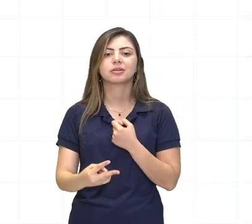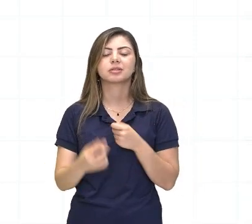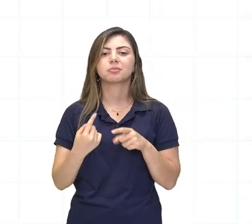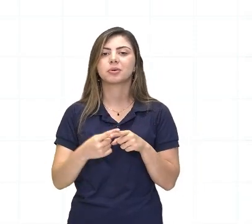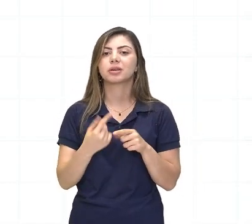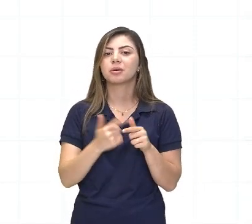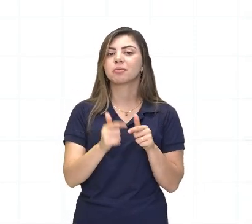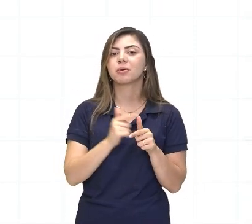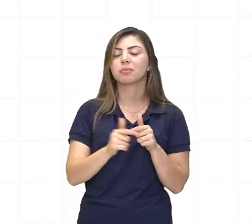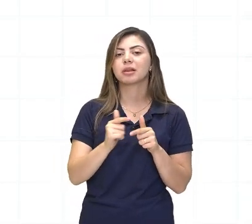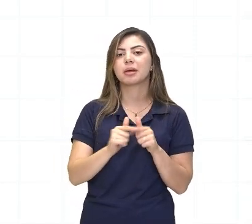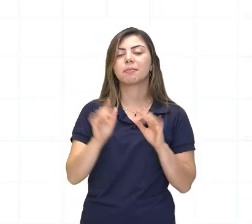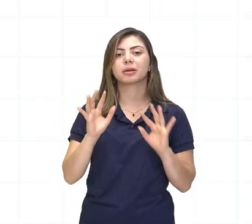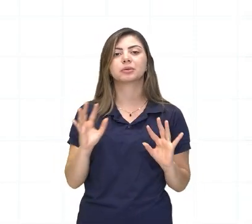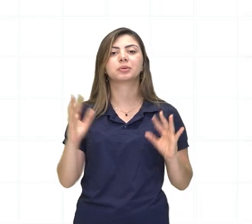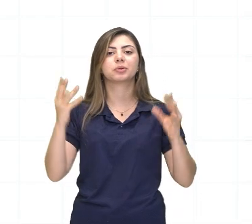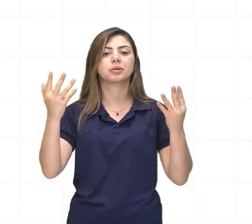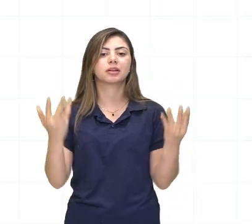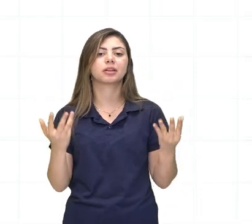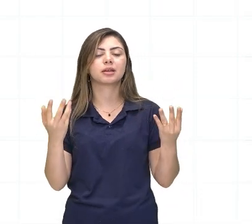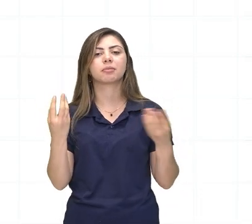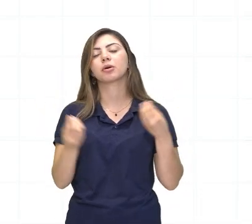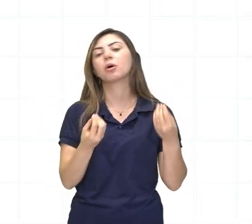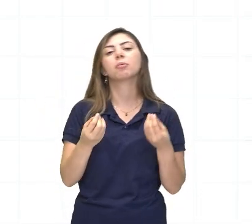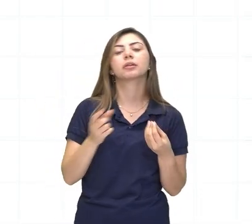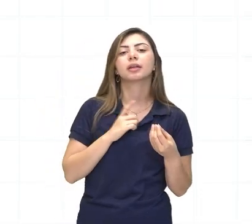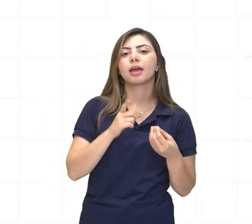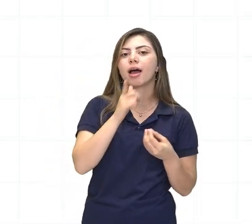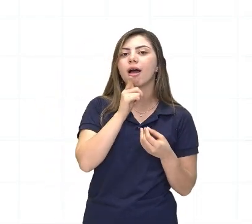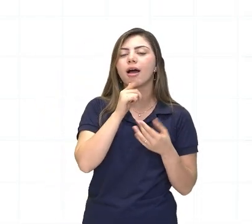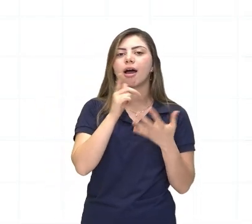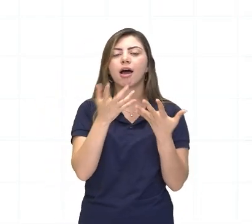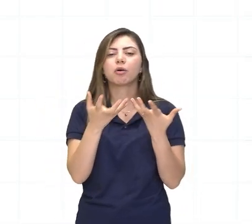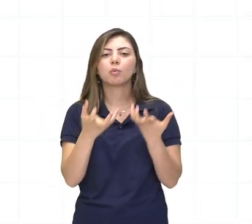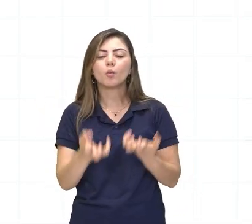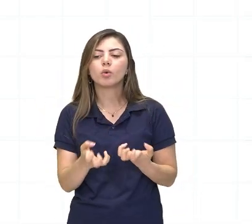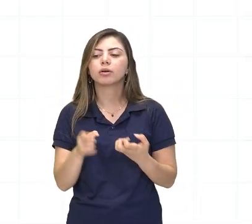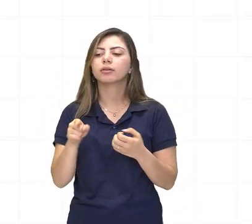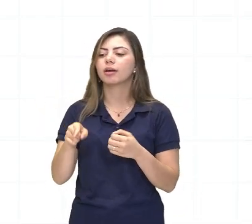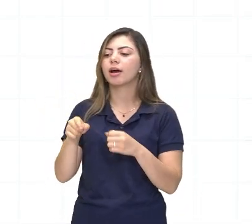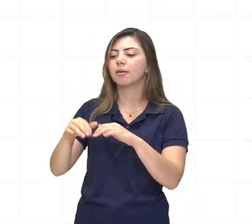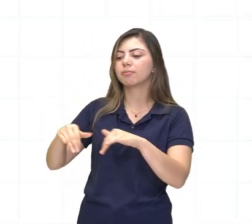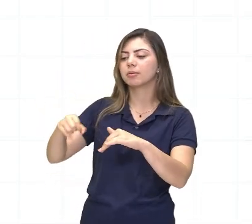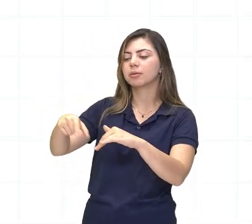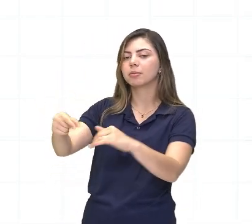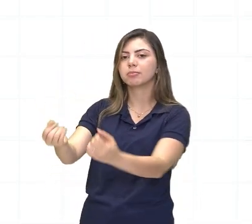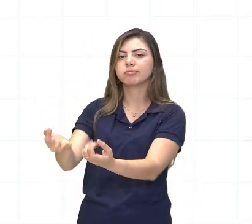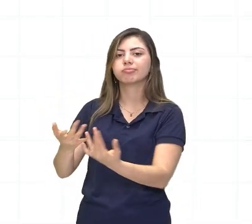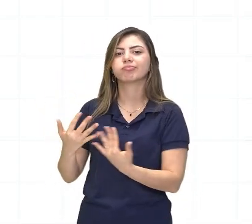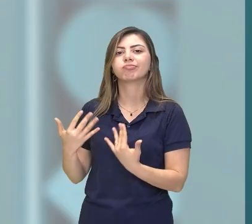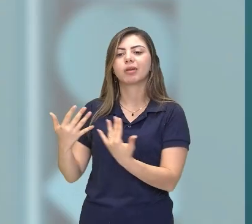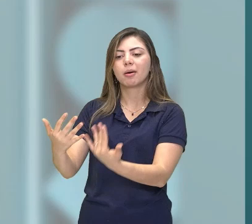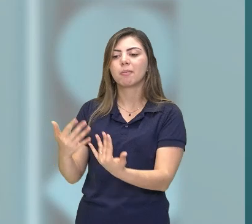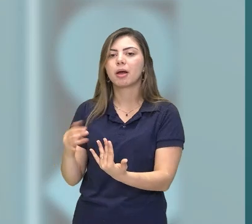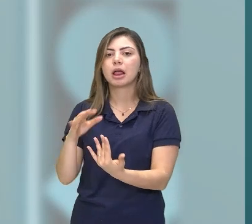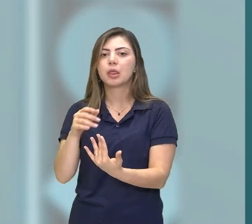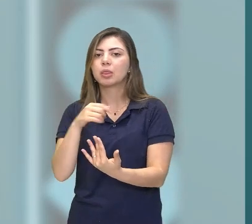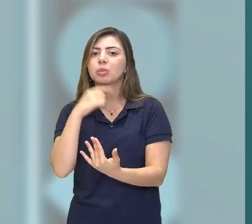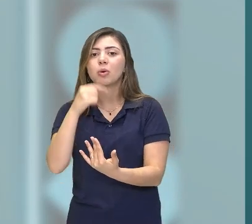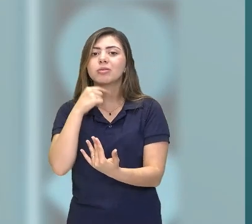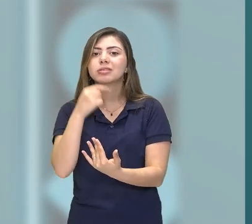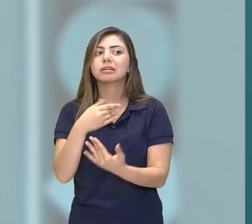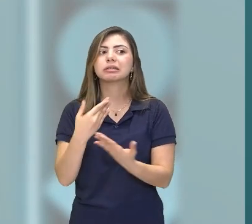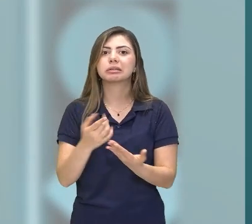problemas climáticos, o problema da seca, o problema do plantio, ele afeta rituais, afeta o dia